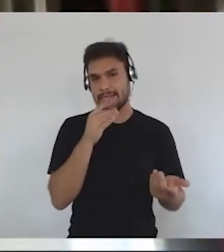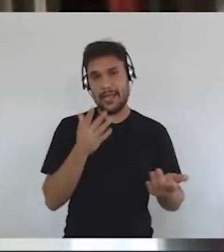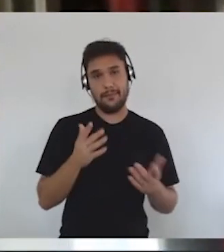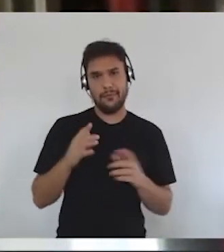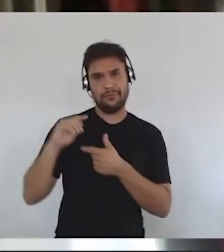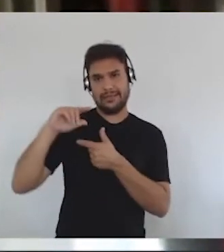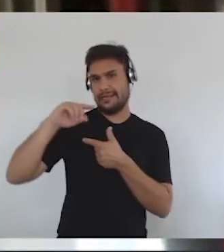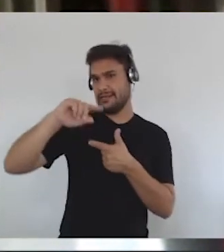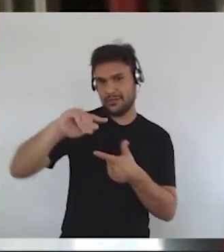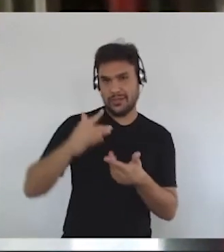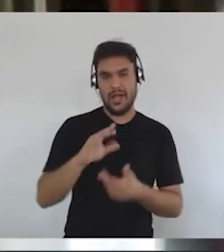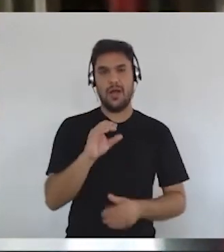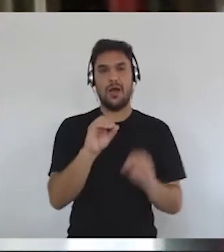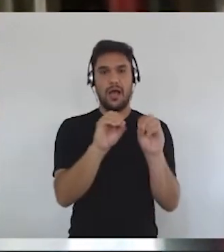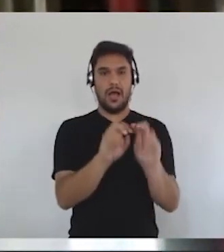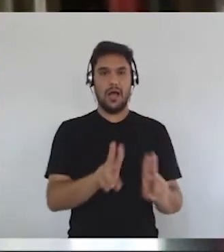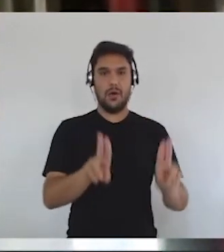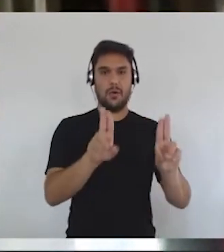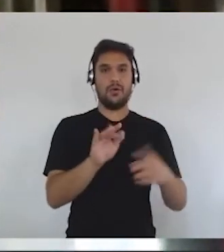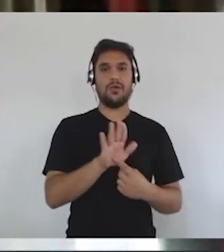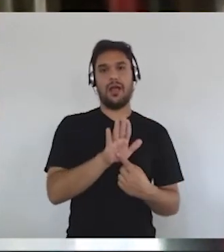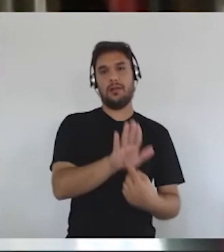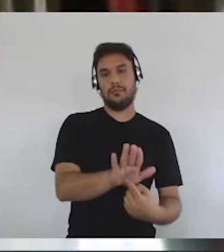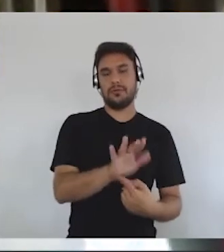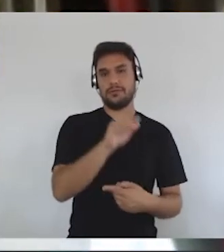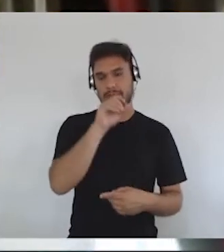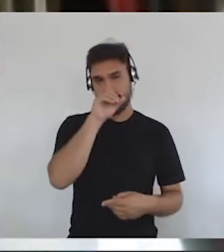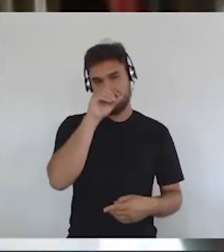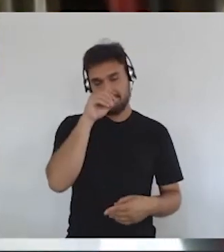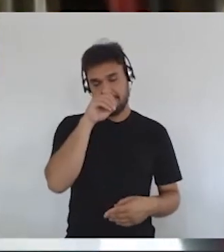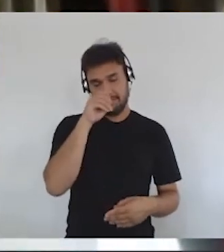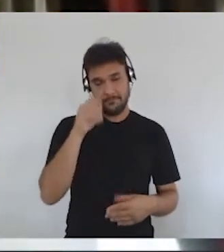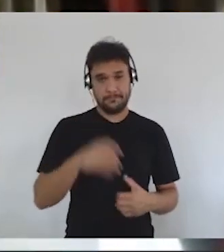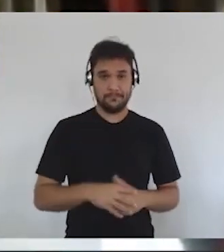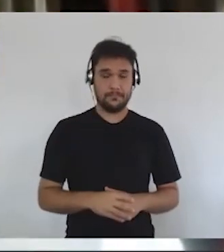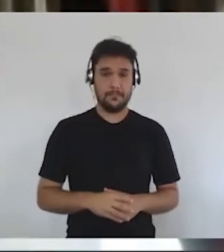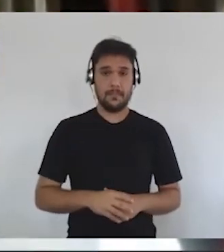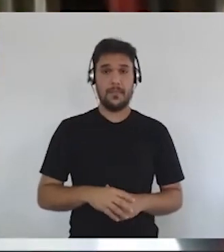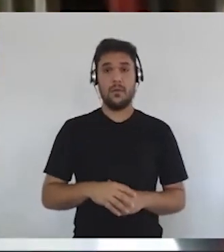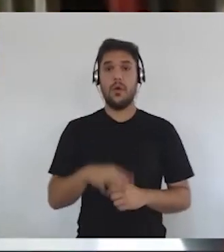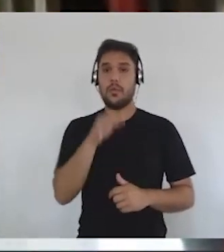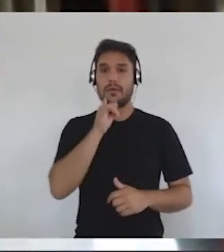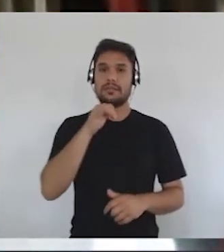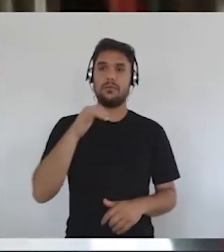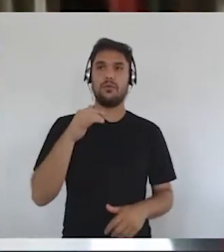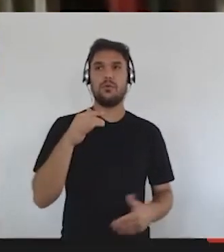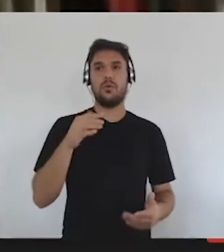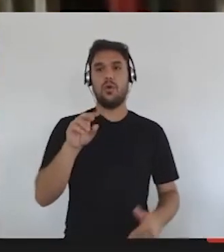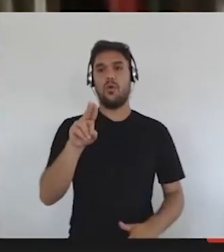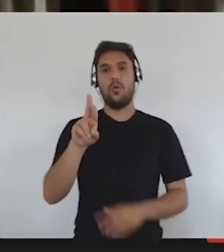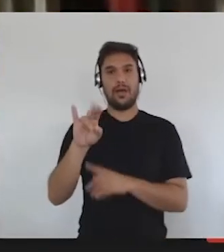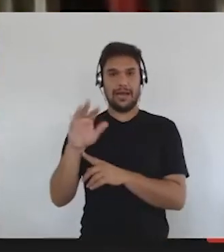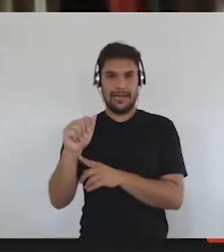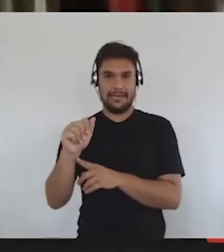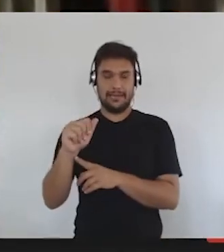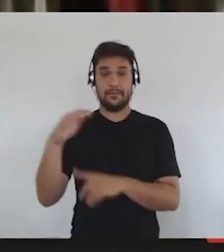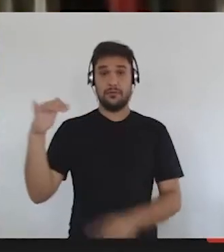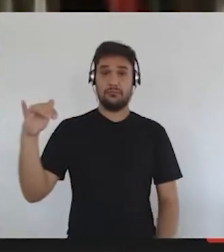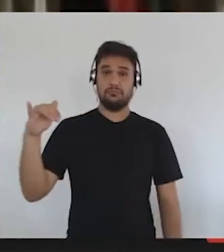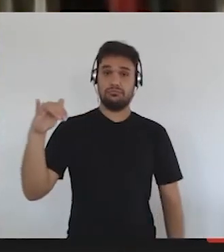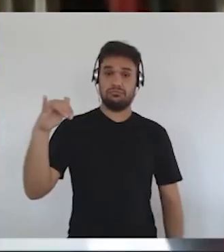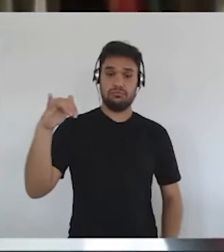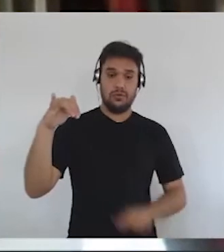que a própria ONU dá no projeto de artigos, no Draft Articles. Uma aeronave, vamos pegar a Ucrânia e Rússia, uma aeronave da